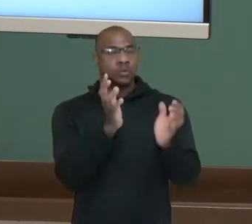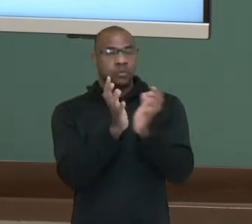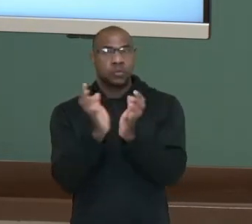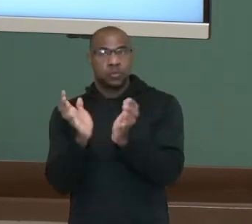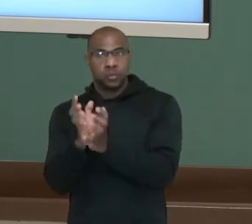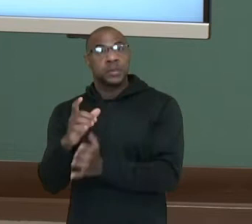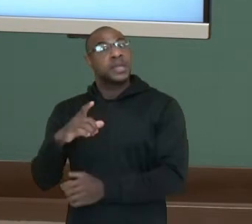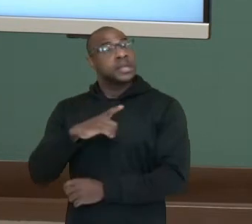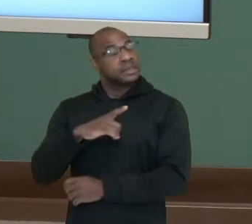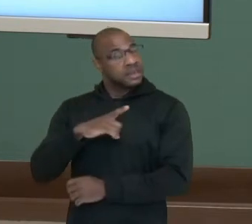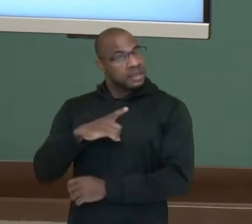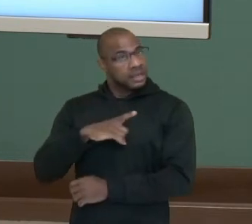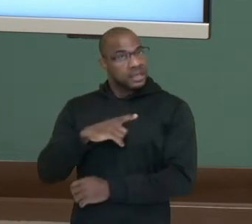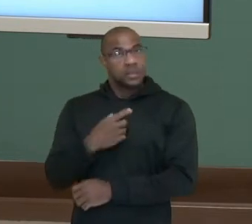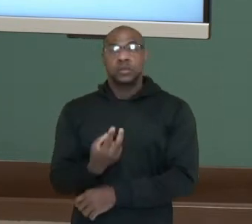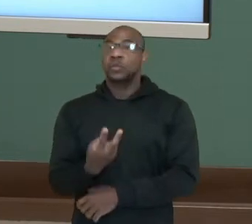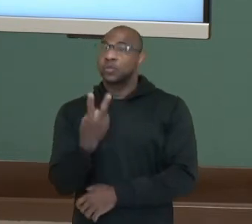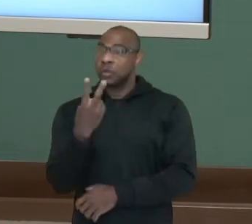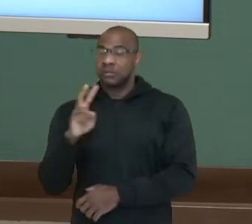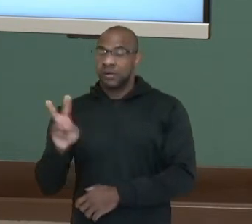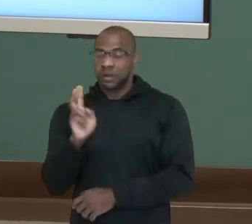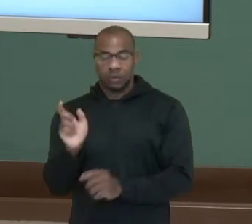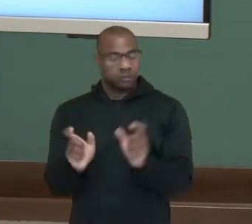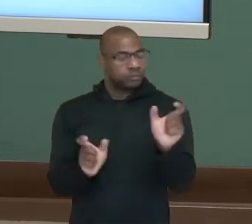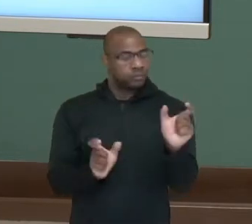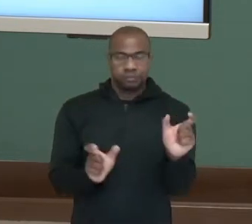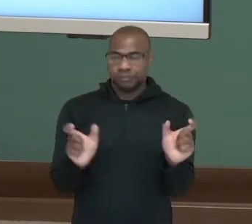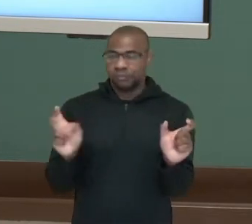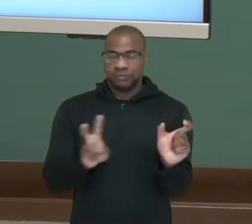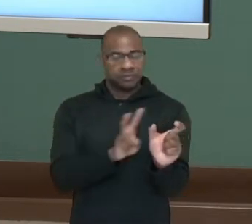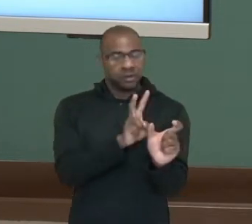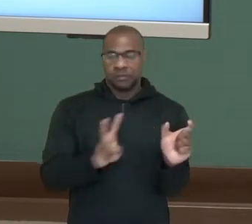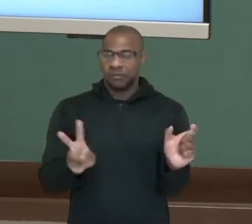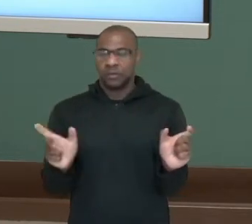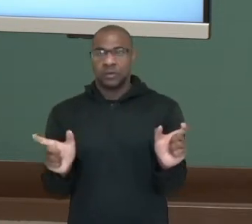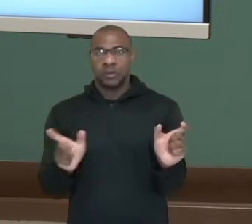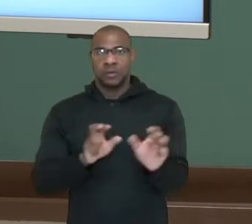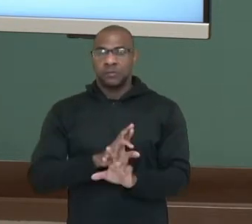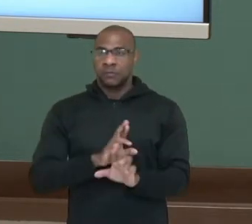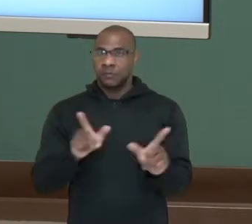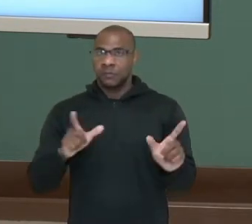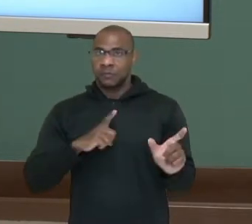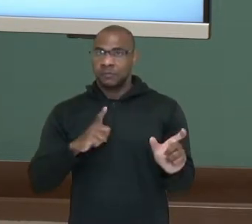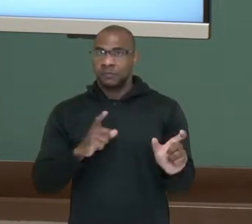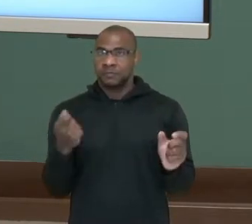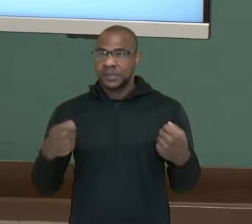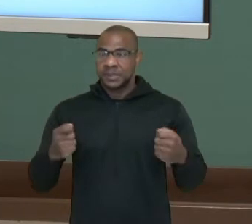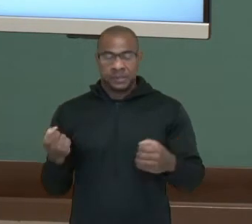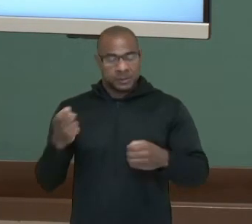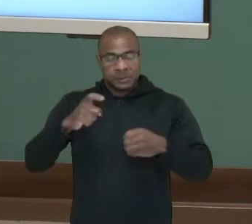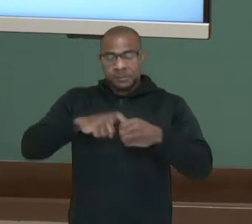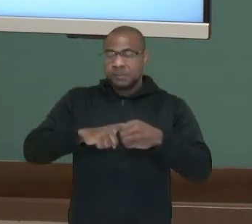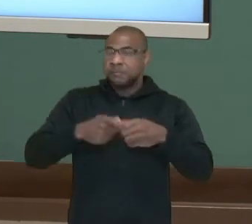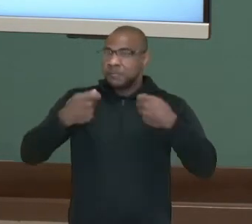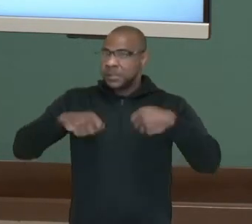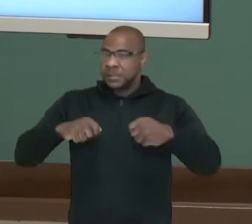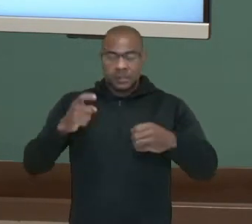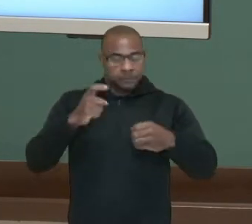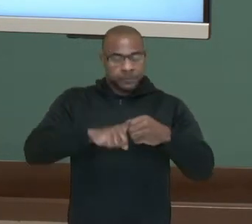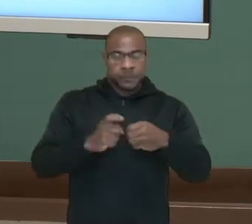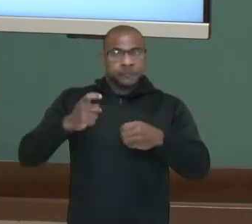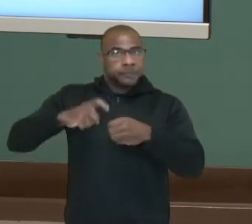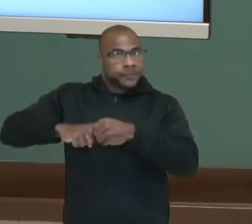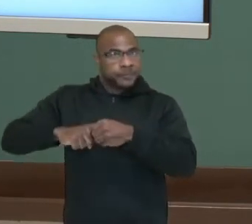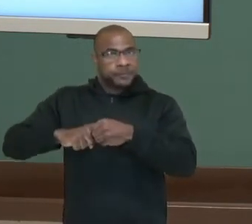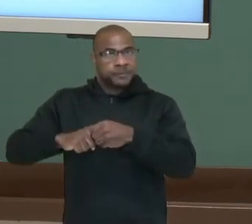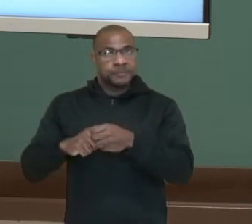ou dois valores ou duas variáveis se relacionam um dependendo do outro, tá? E identificar